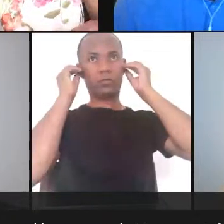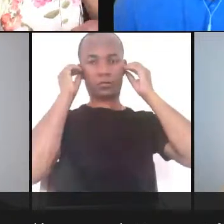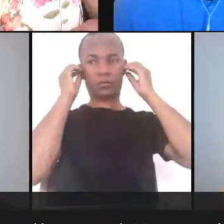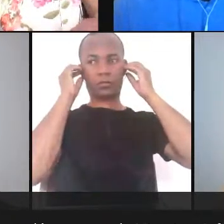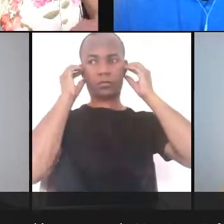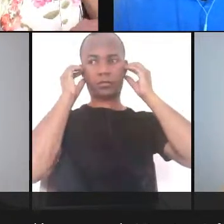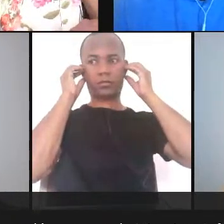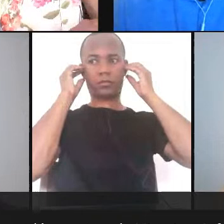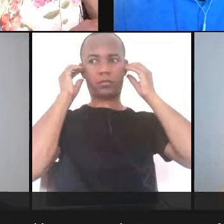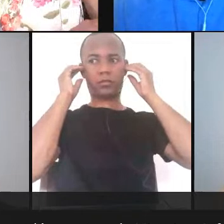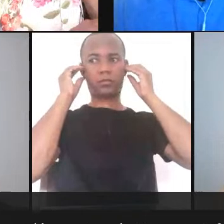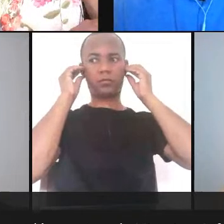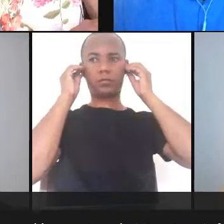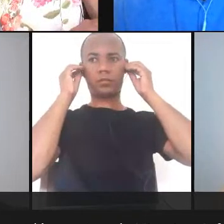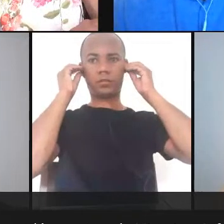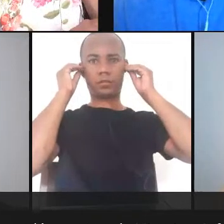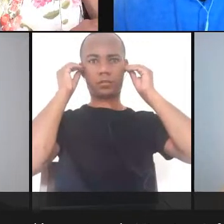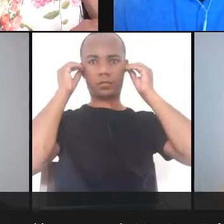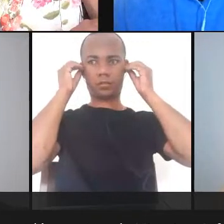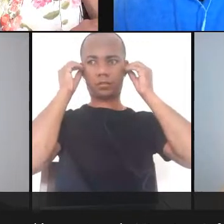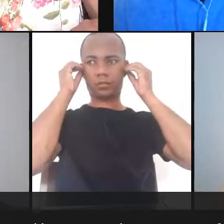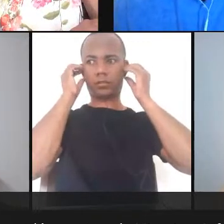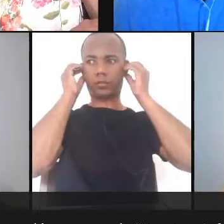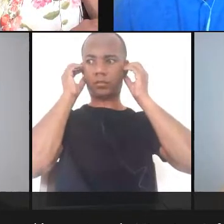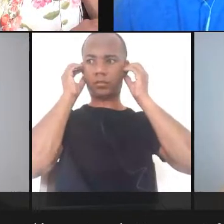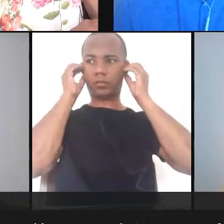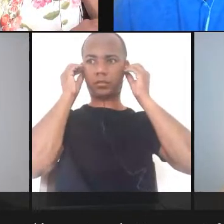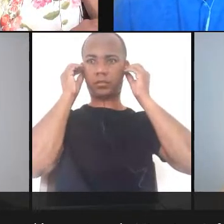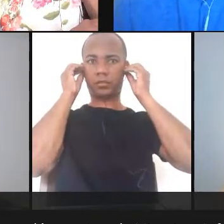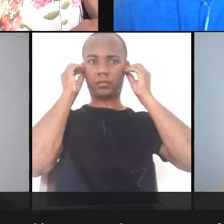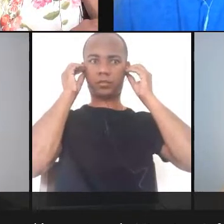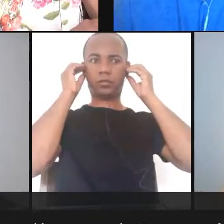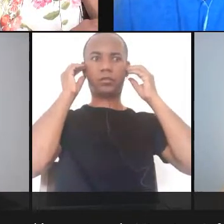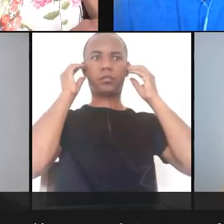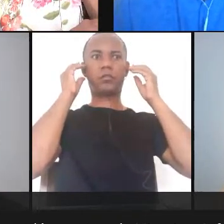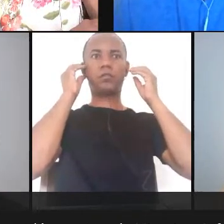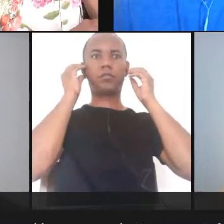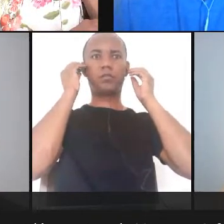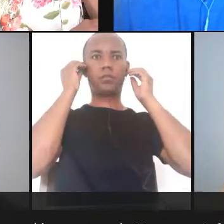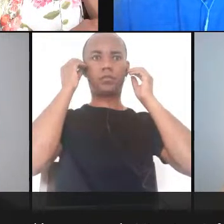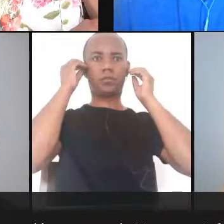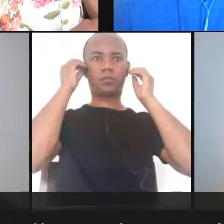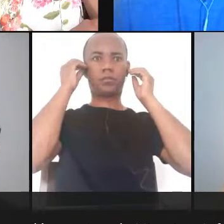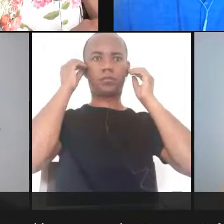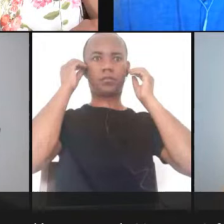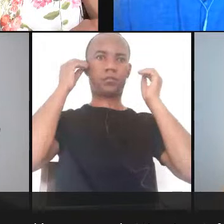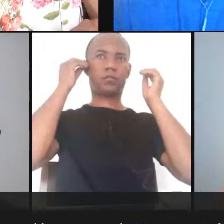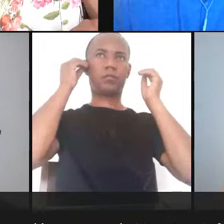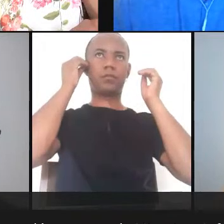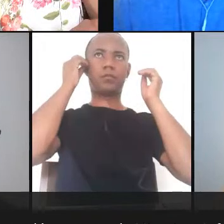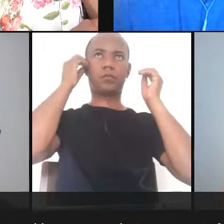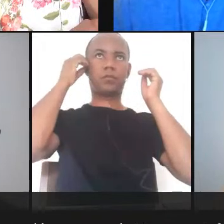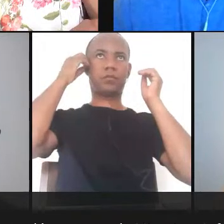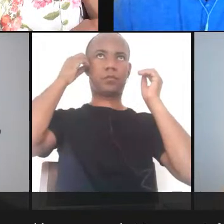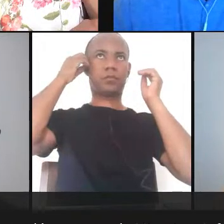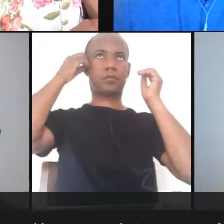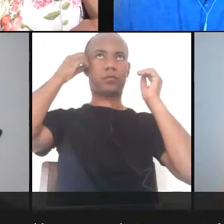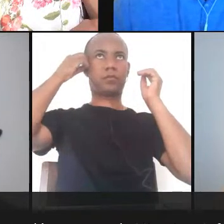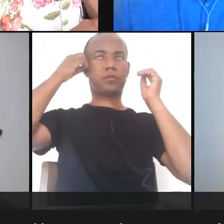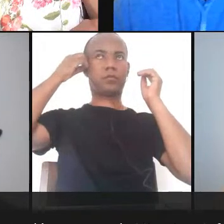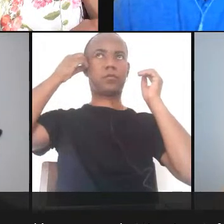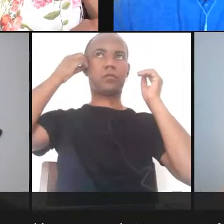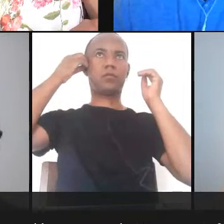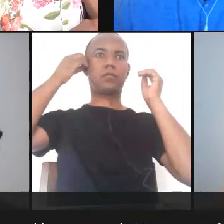escrever um pouco de tudo, vá lá, sem deixar aquilo que é a nossa, aquilo que são as nossas águas de